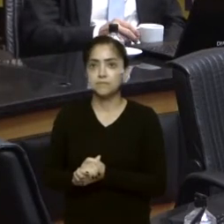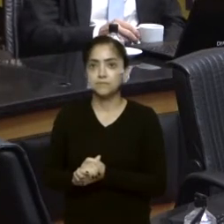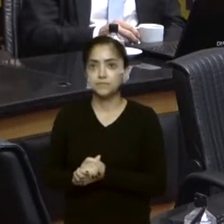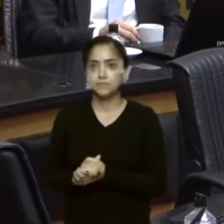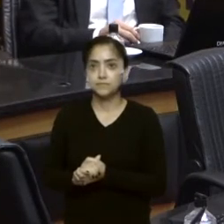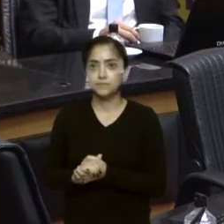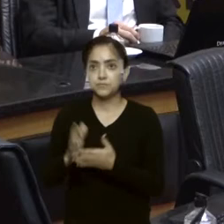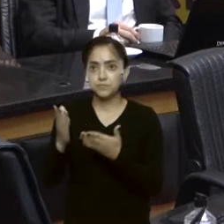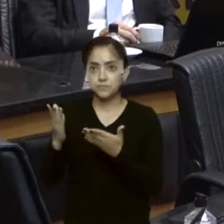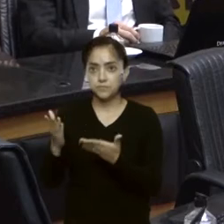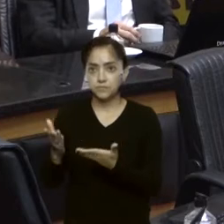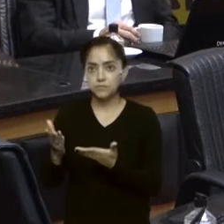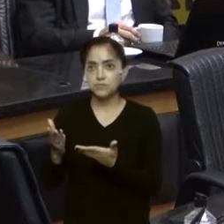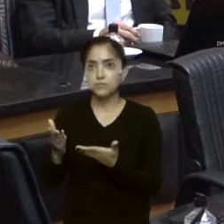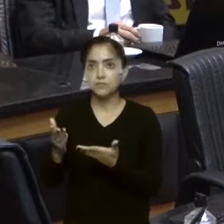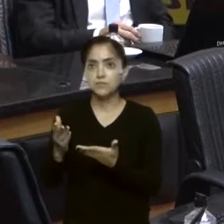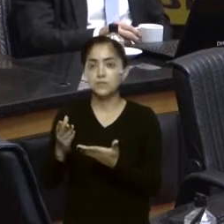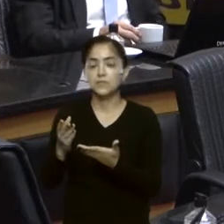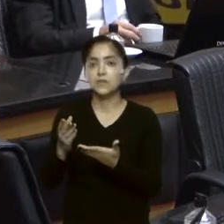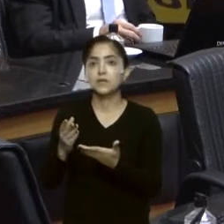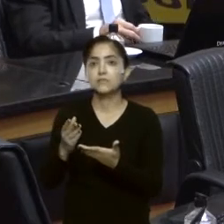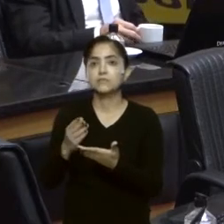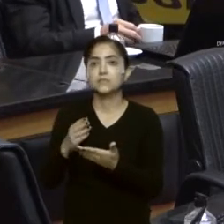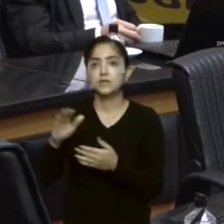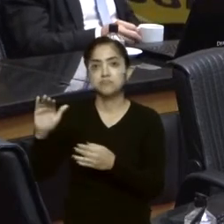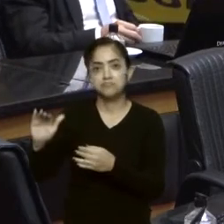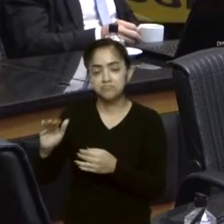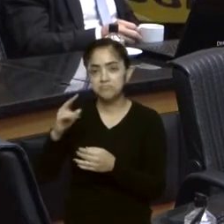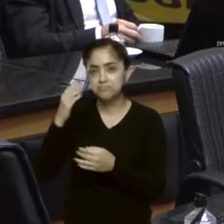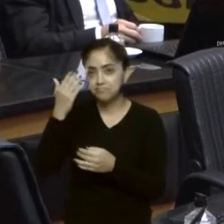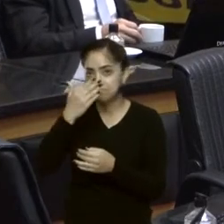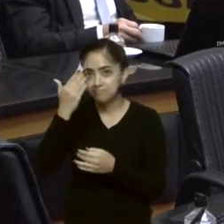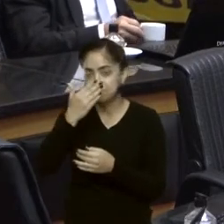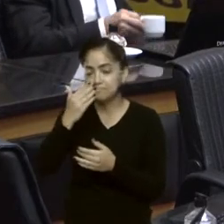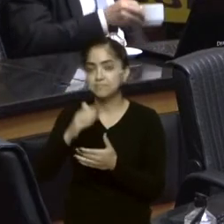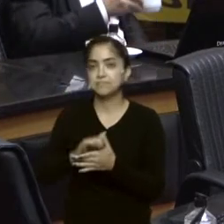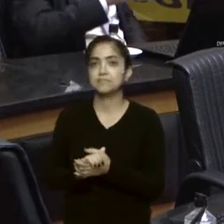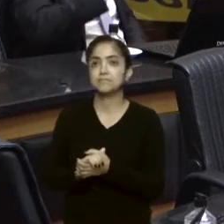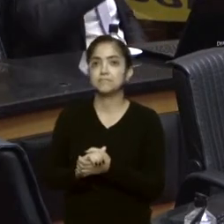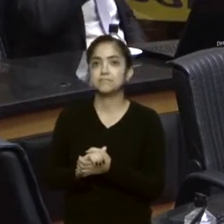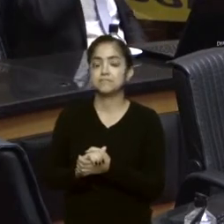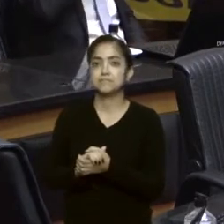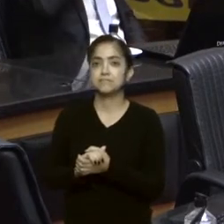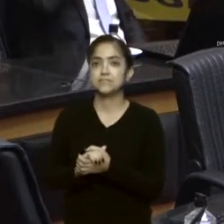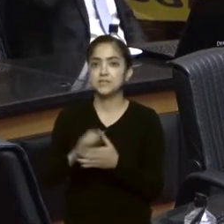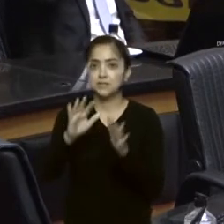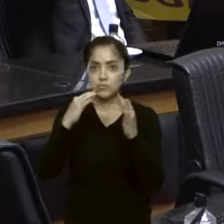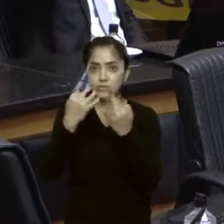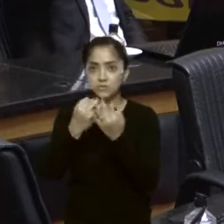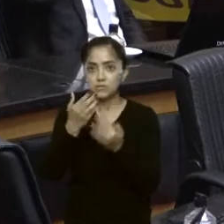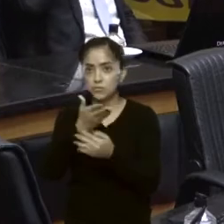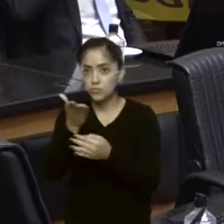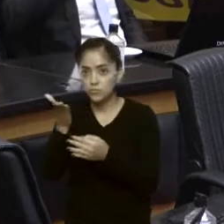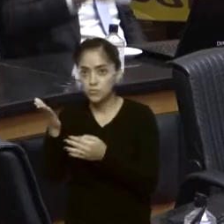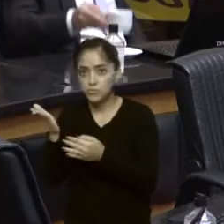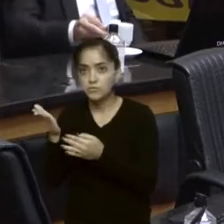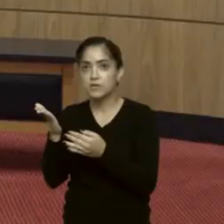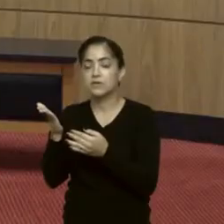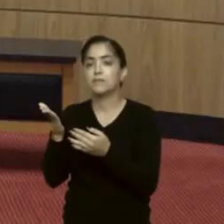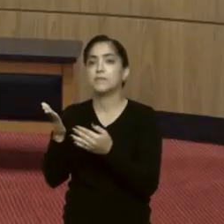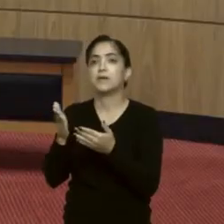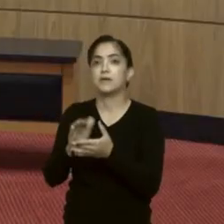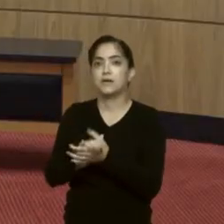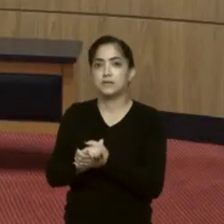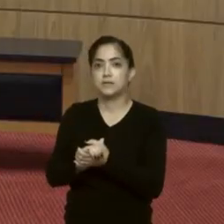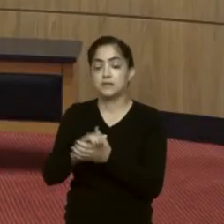por aqui. Ah, está lá. É muito pequenininho, não dá para ver, né? Então, os meus familiares, queria aproveitar também